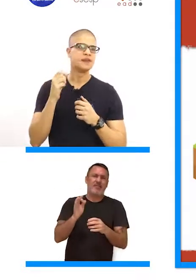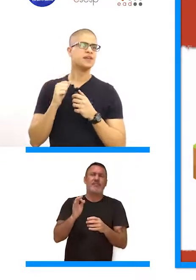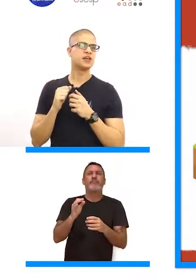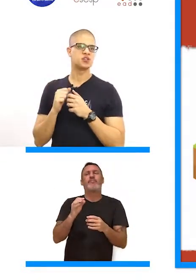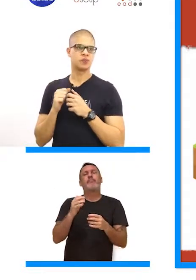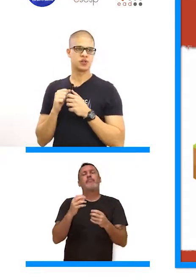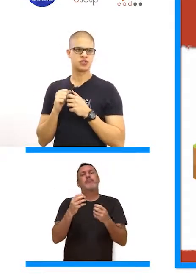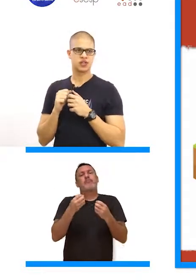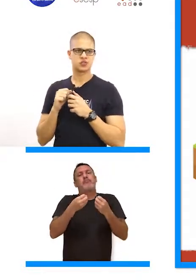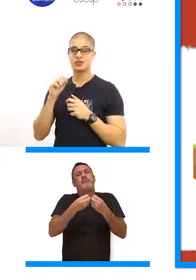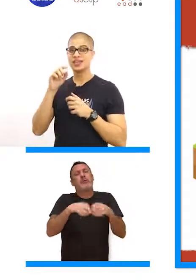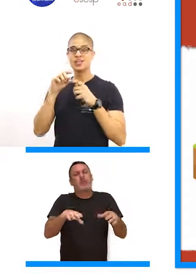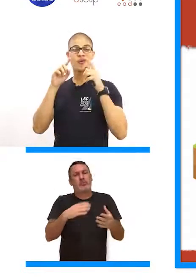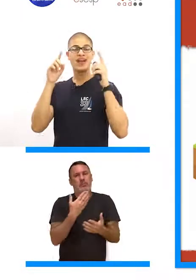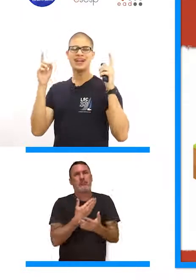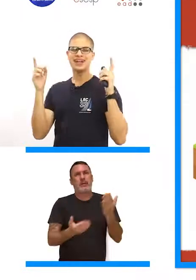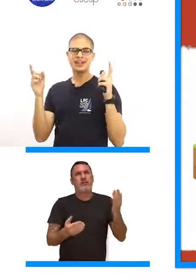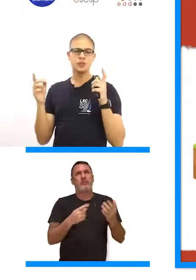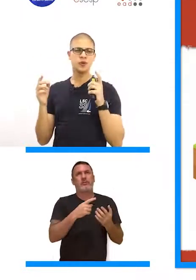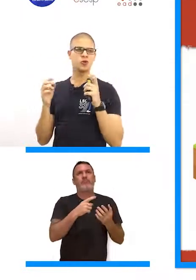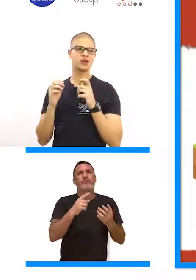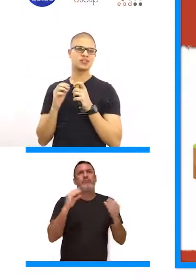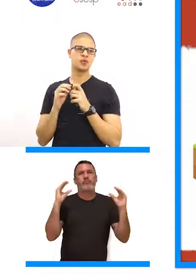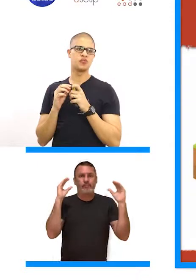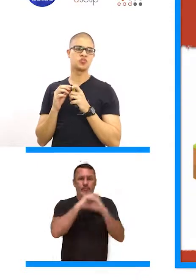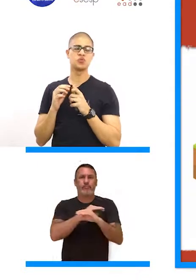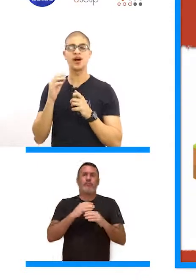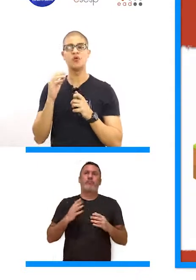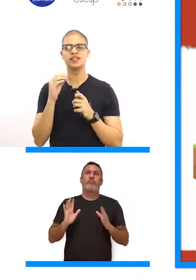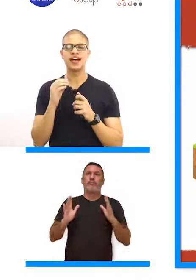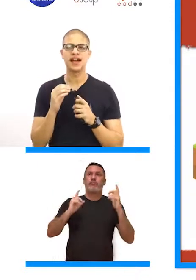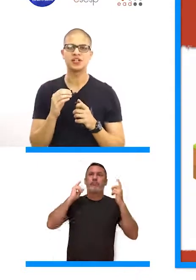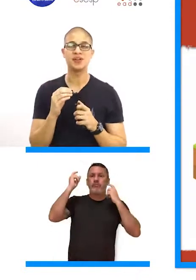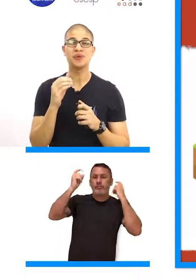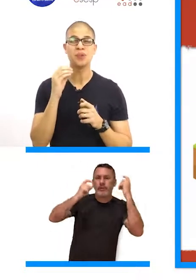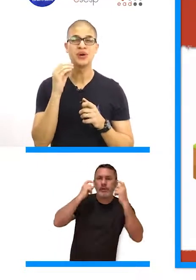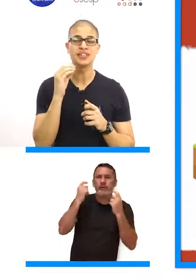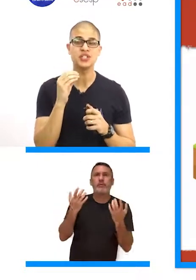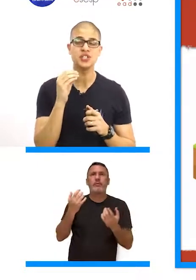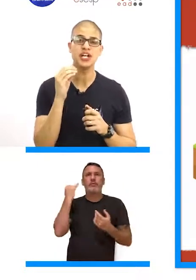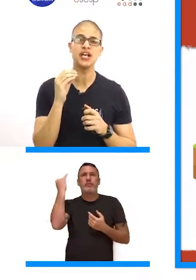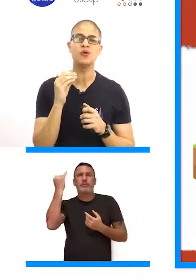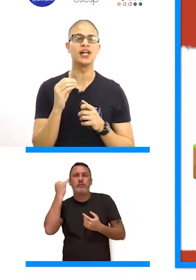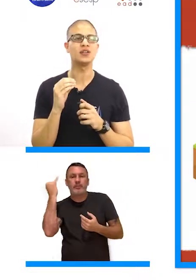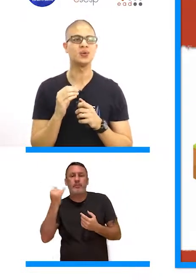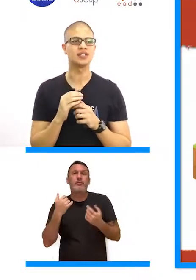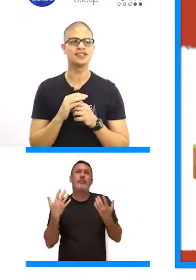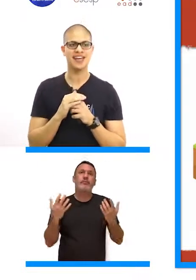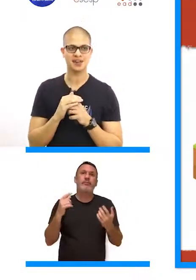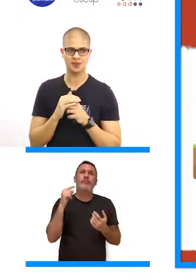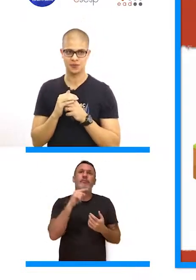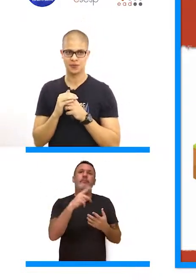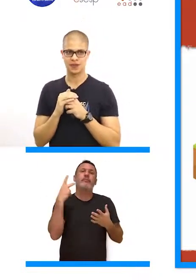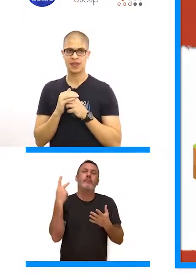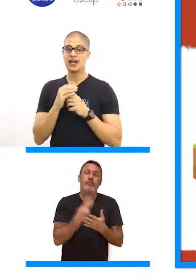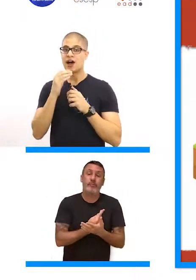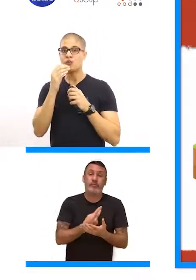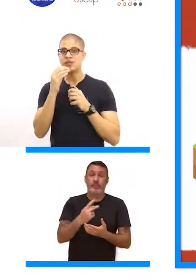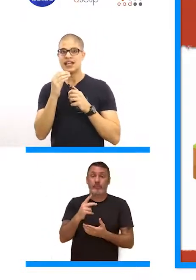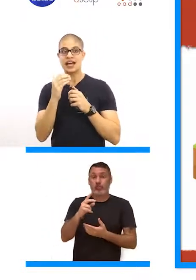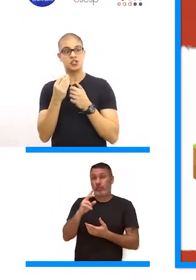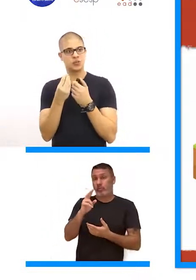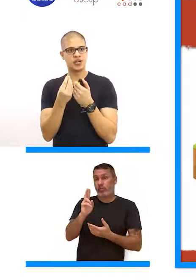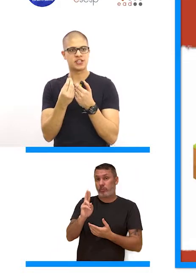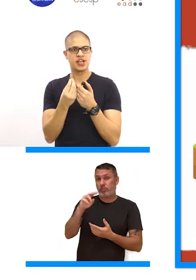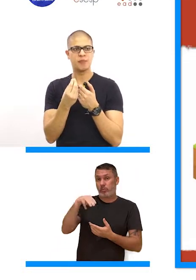comprometimento deste processo. E qual é a grande preocupação, professor? A umidade é um importante regulador térmico.